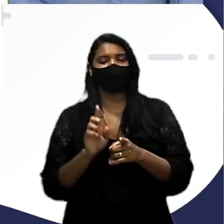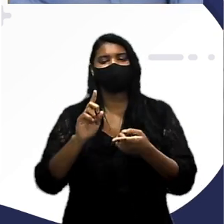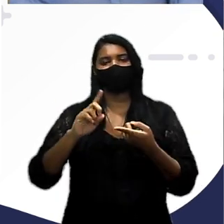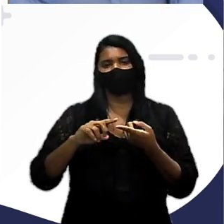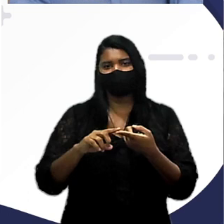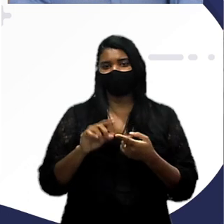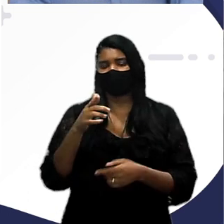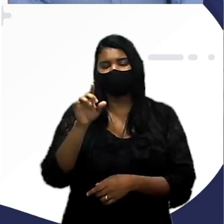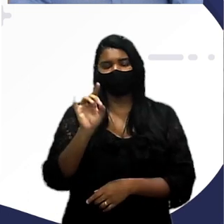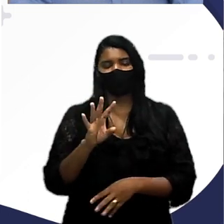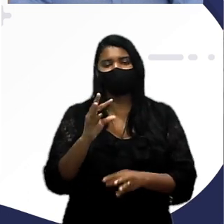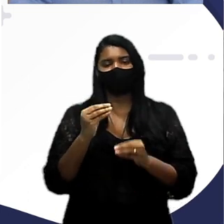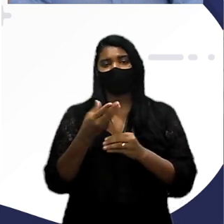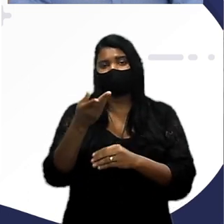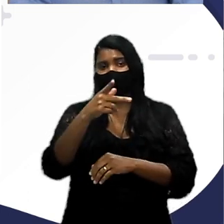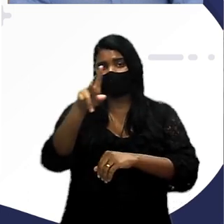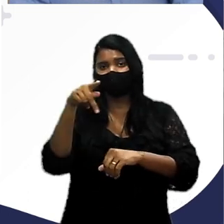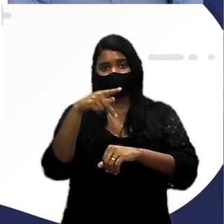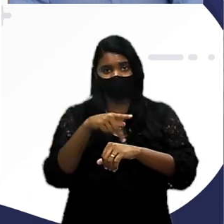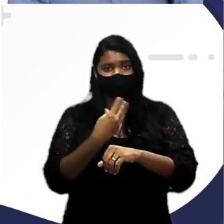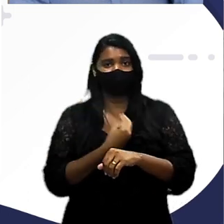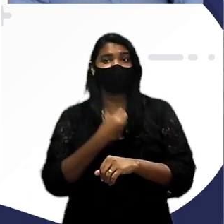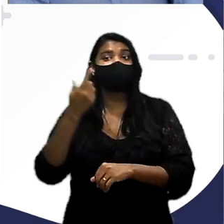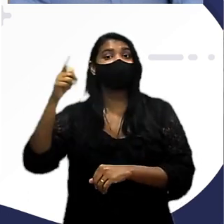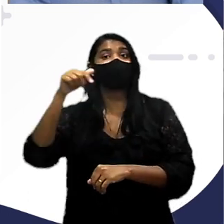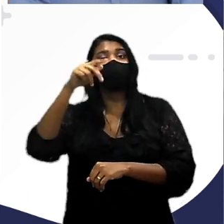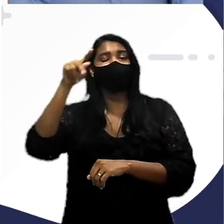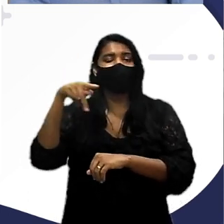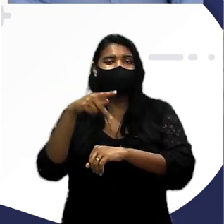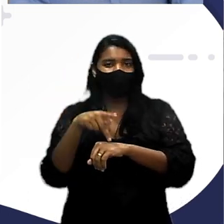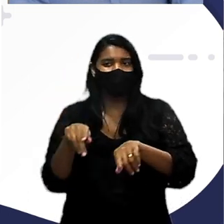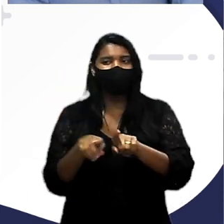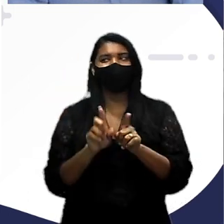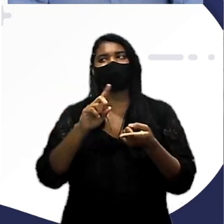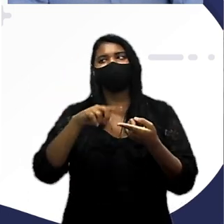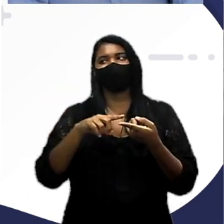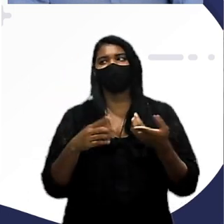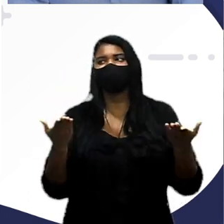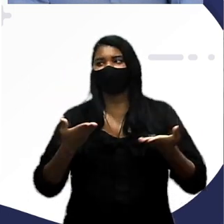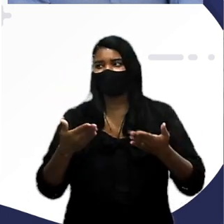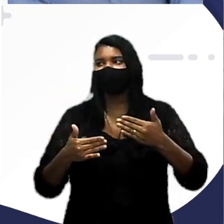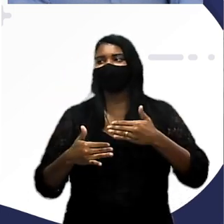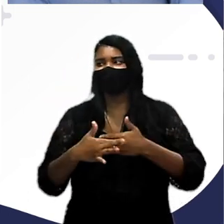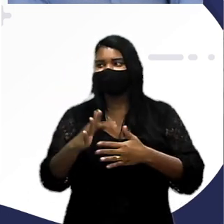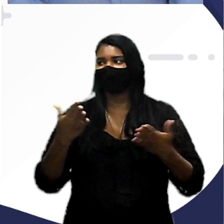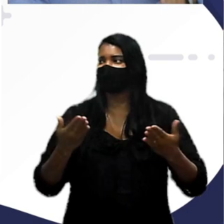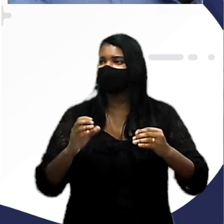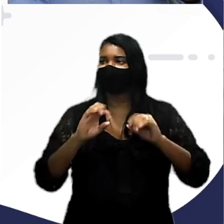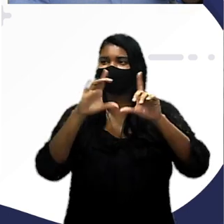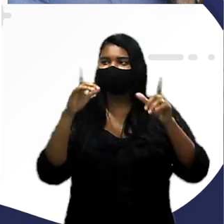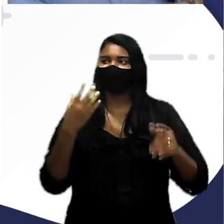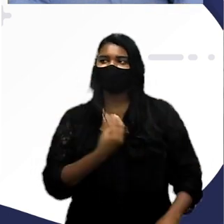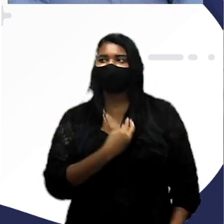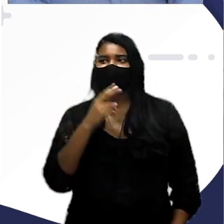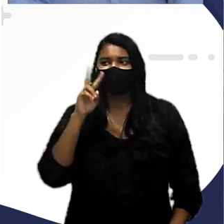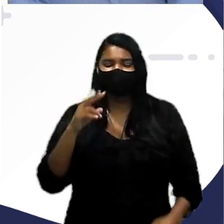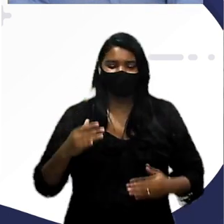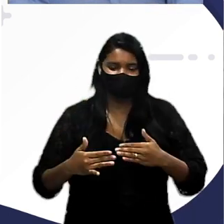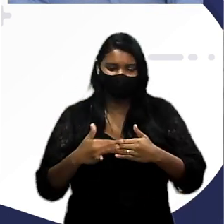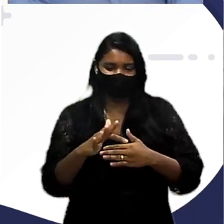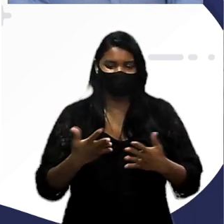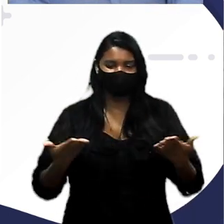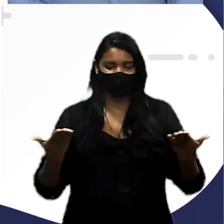não só no seu país de origem, como também em outros países. Isso dá-se muito claramente, a gente viu isso